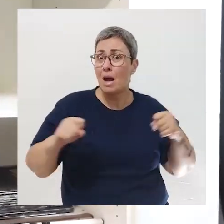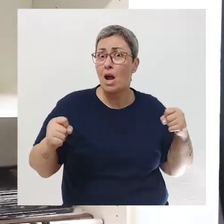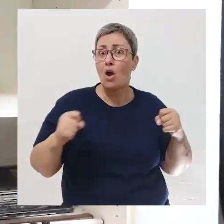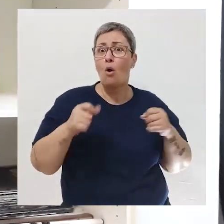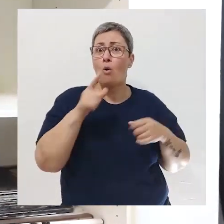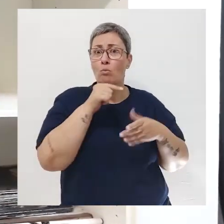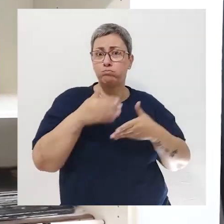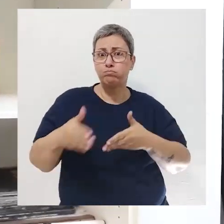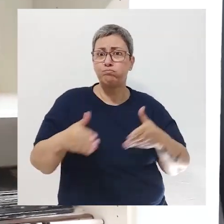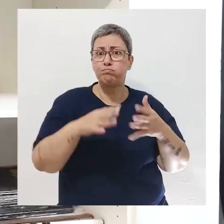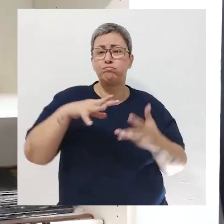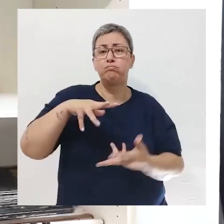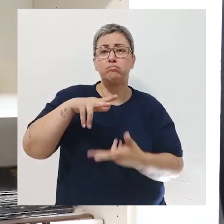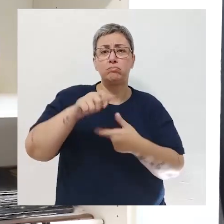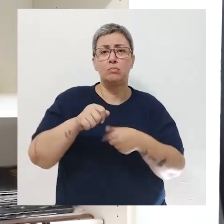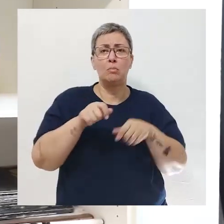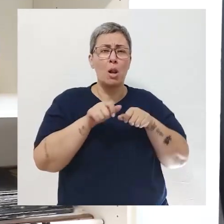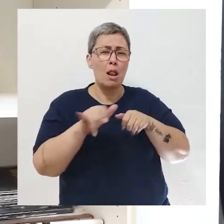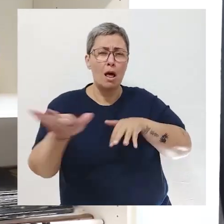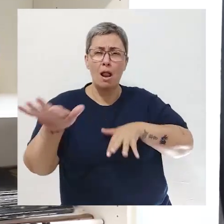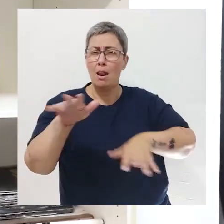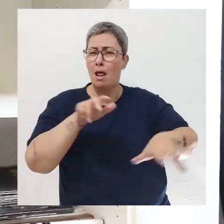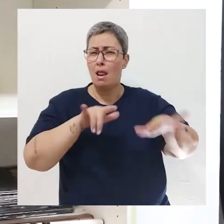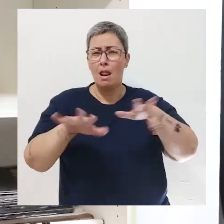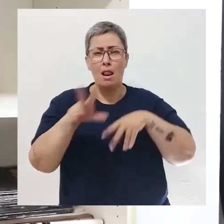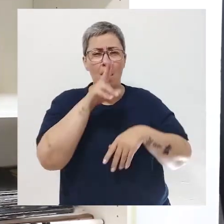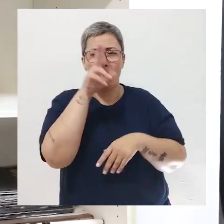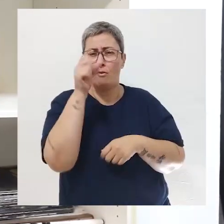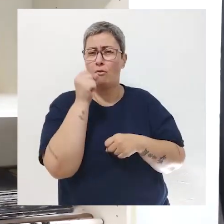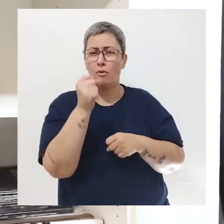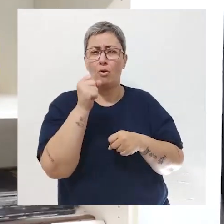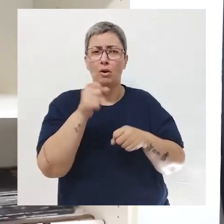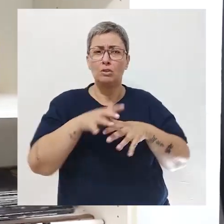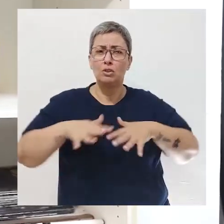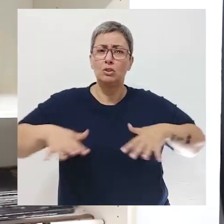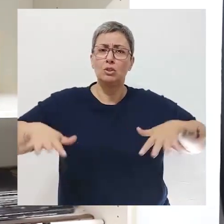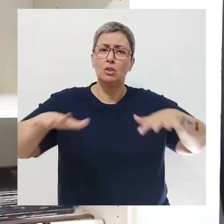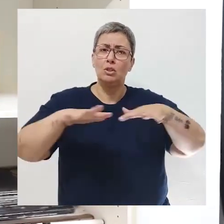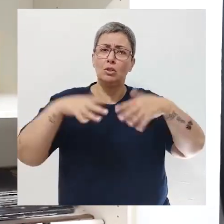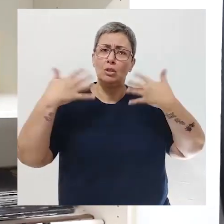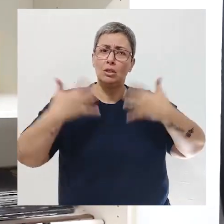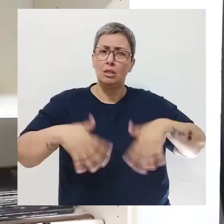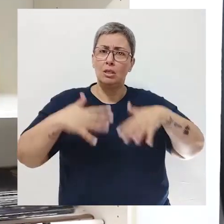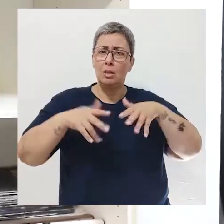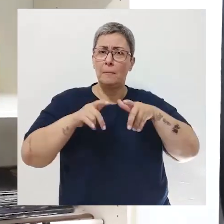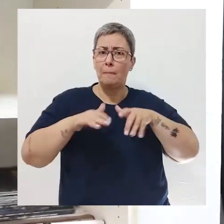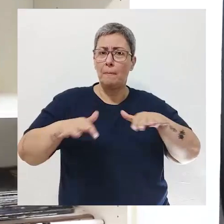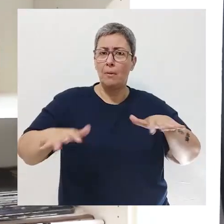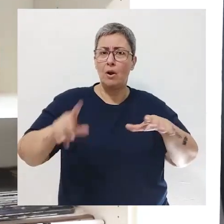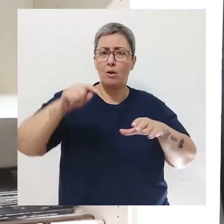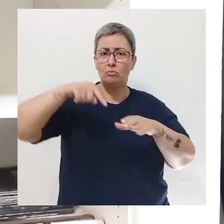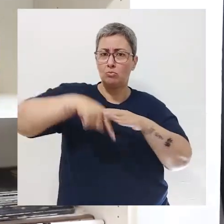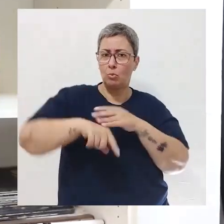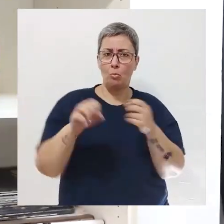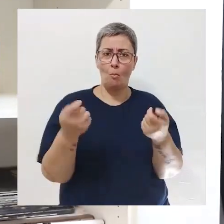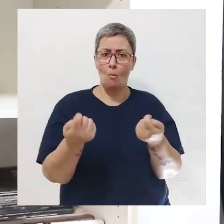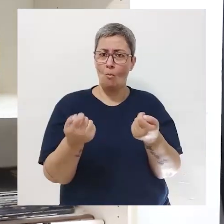do mundo, com uma grande vazão, passando por uma área relativamente plana e pouco